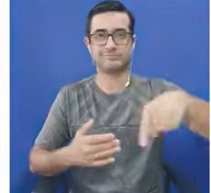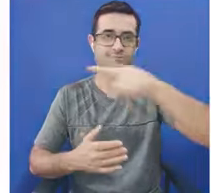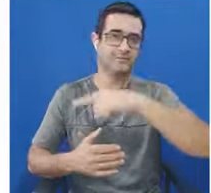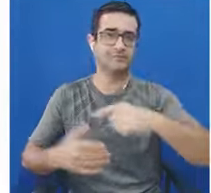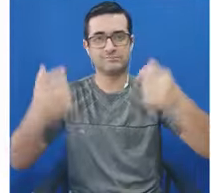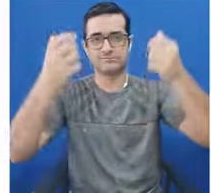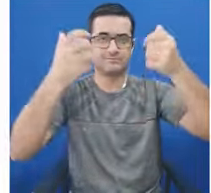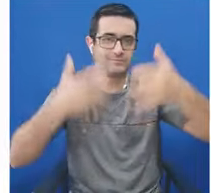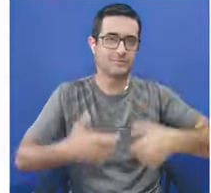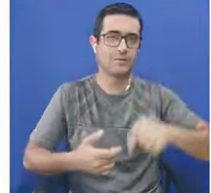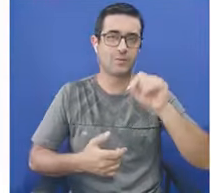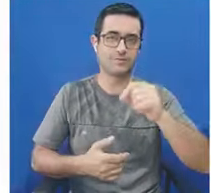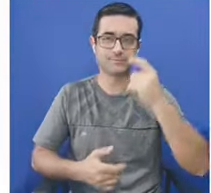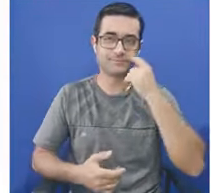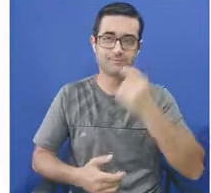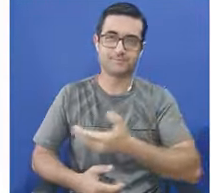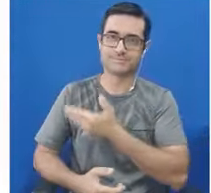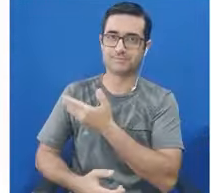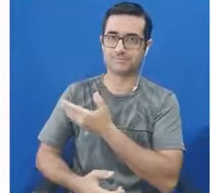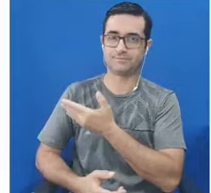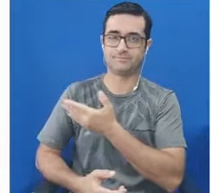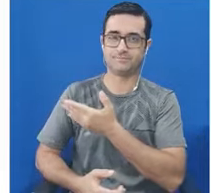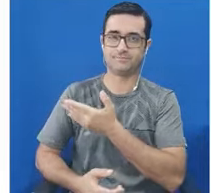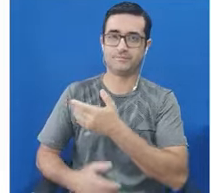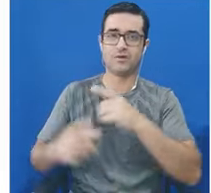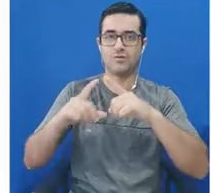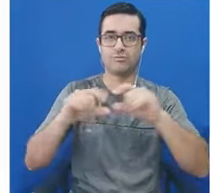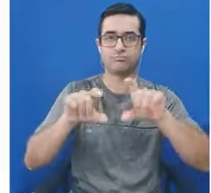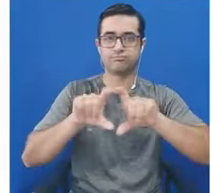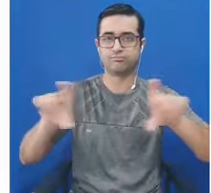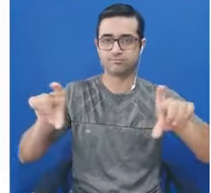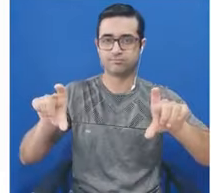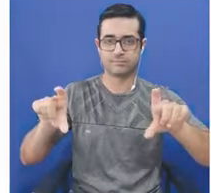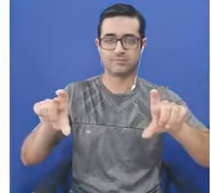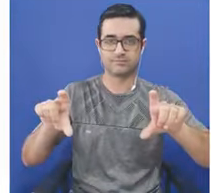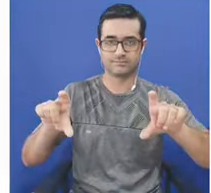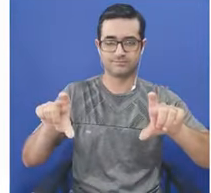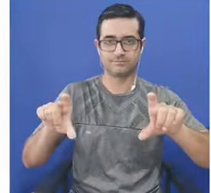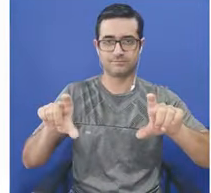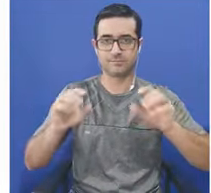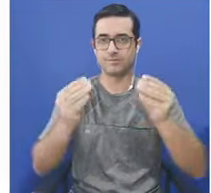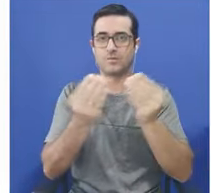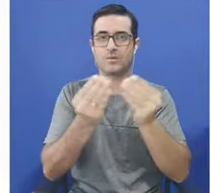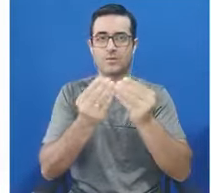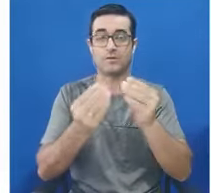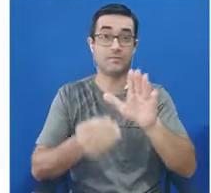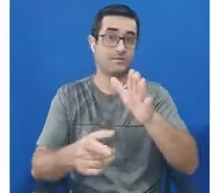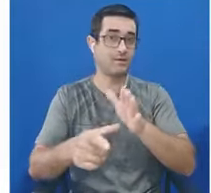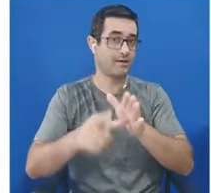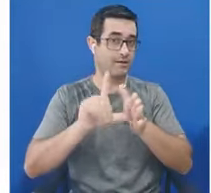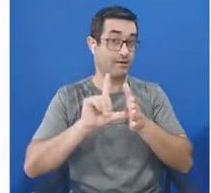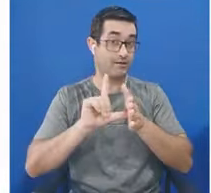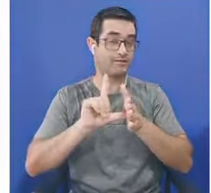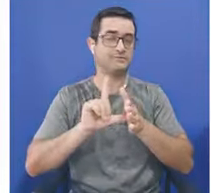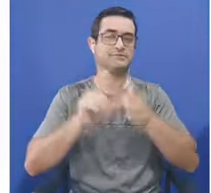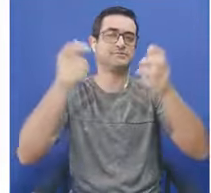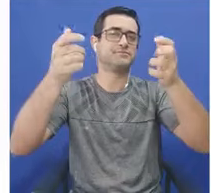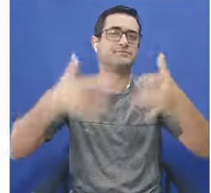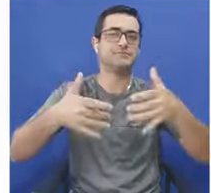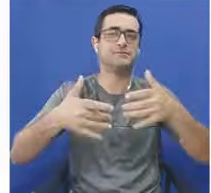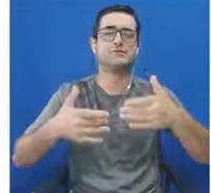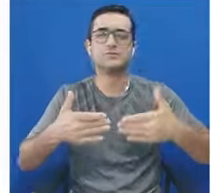Olá pessoal, então vamos falar agora um pouquinho sobre as fórmulas moleculares, tá? Por que a gente vai falar sobre isso? Porque